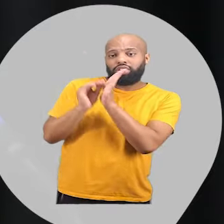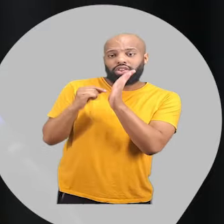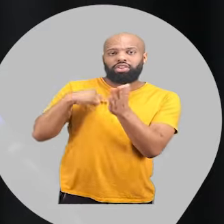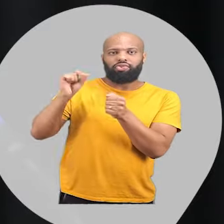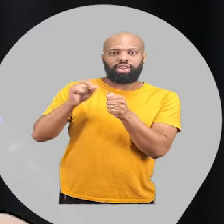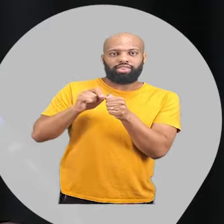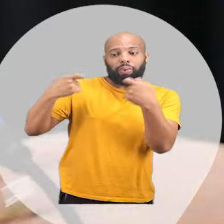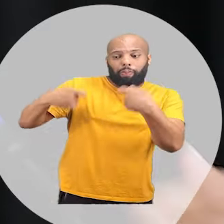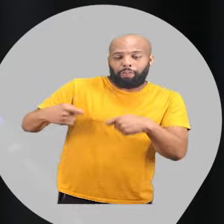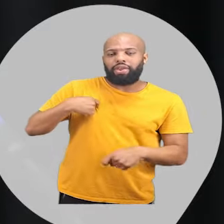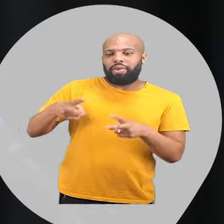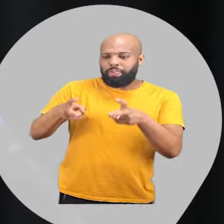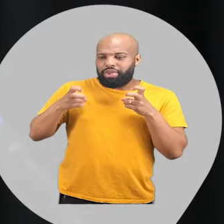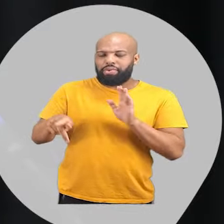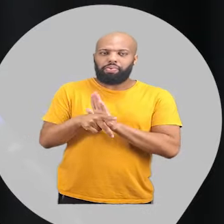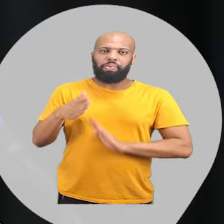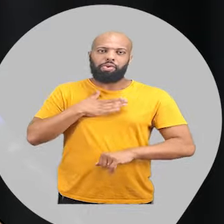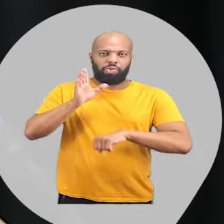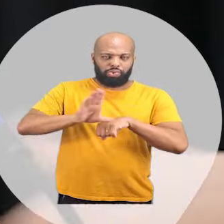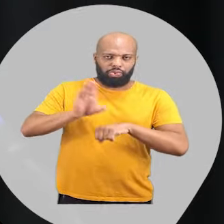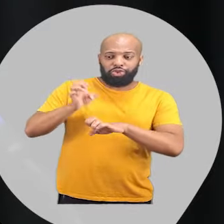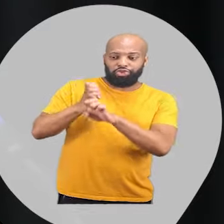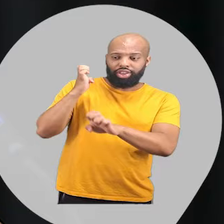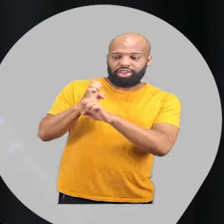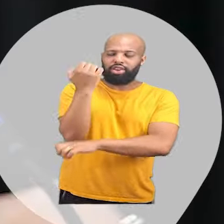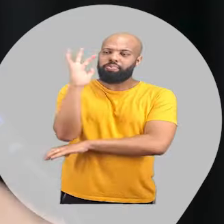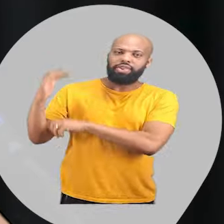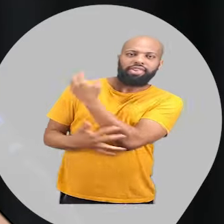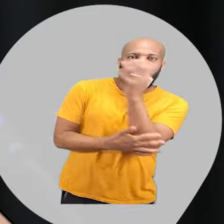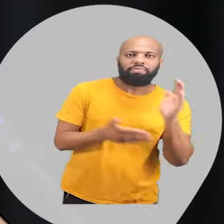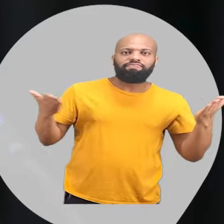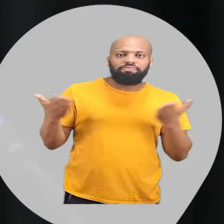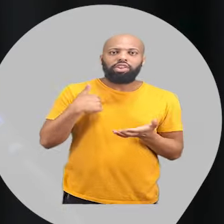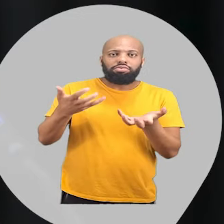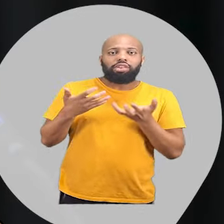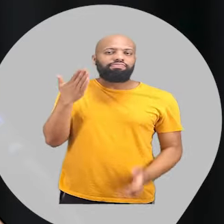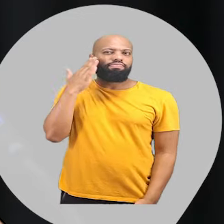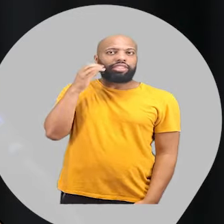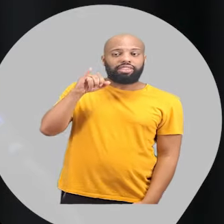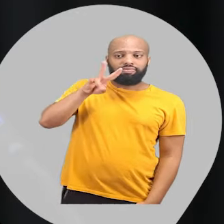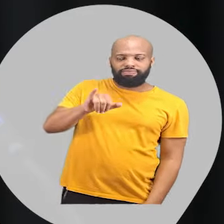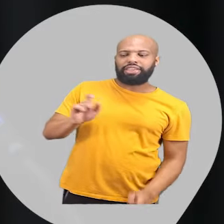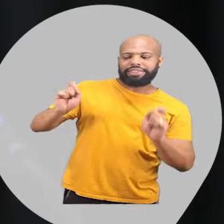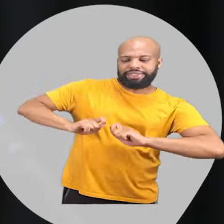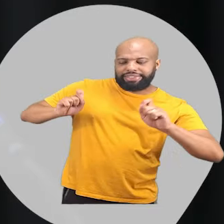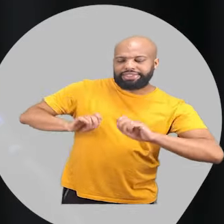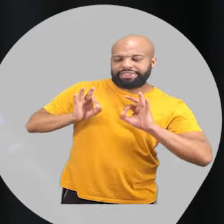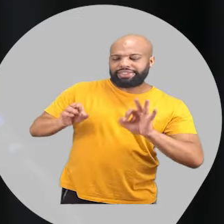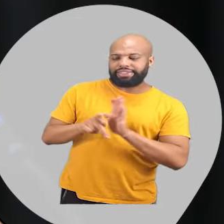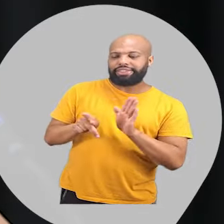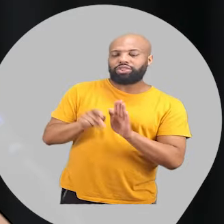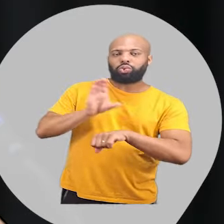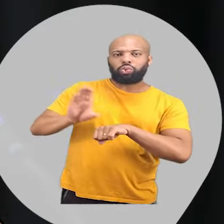que eu tô fazendo uma necessidade que eu vi lá no meu curso de engenharia ambiental e agora quero ver se dá certo com análise de